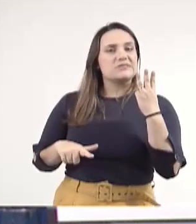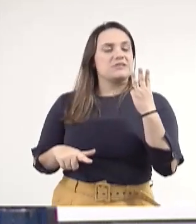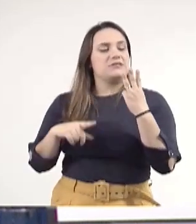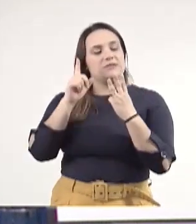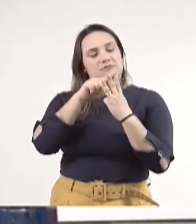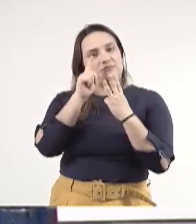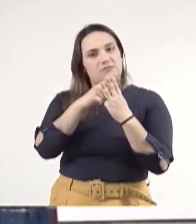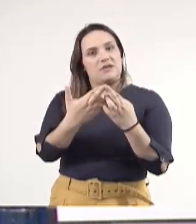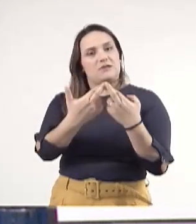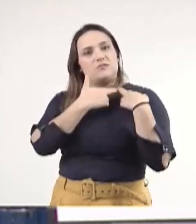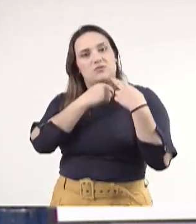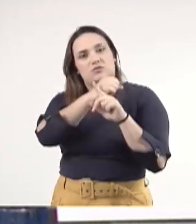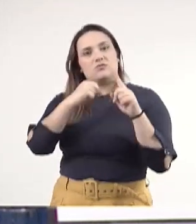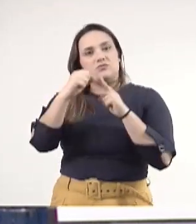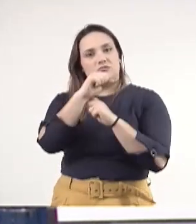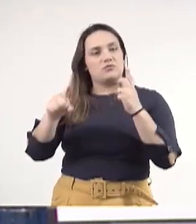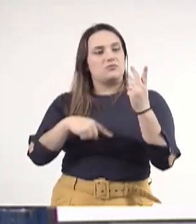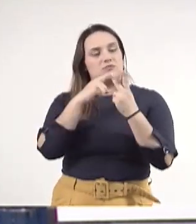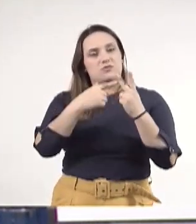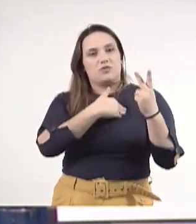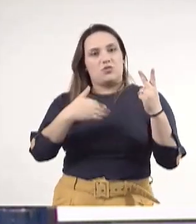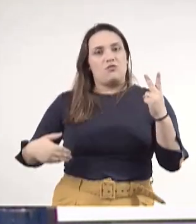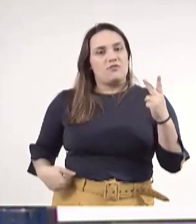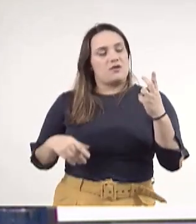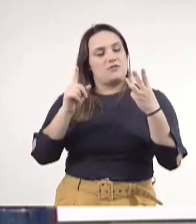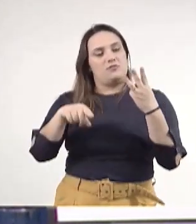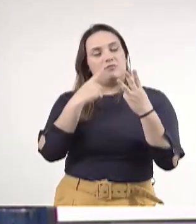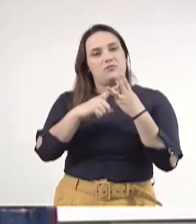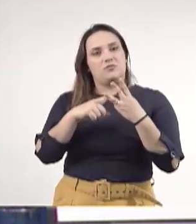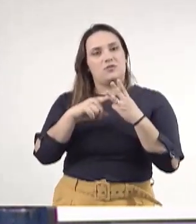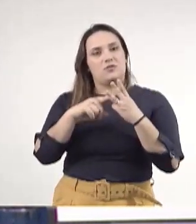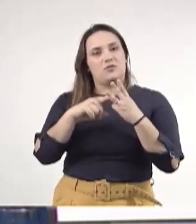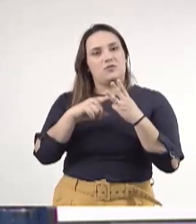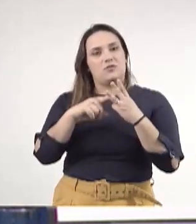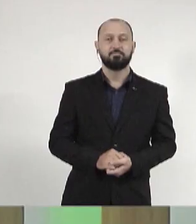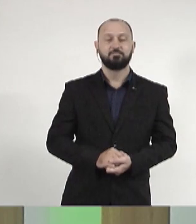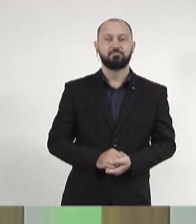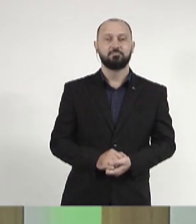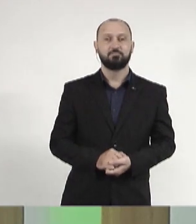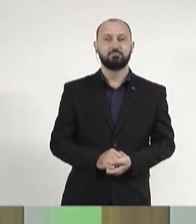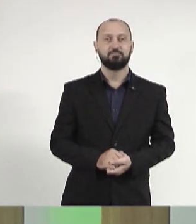conceitos: responsabilidade social, governança e sustentabilidade.